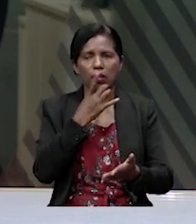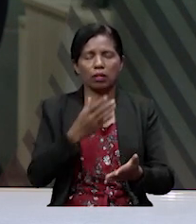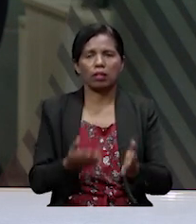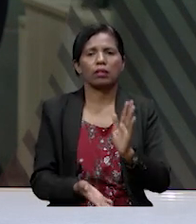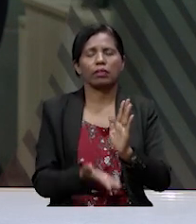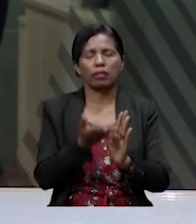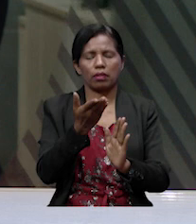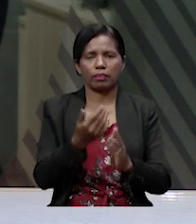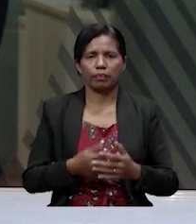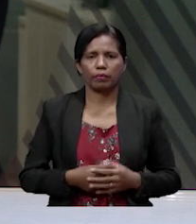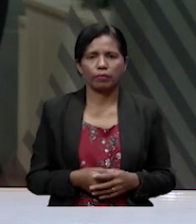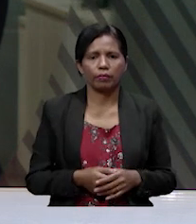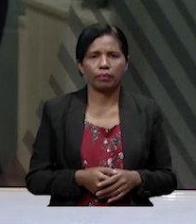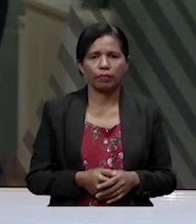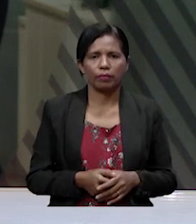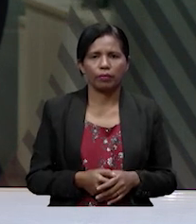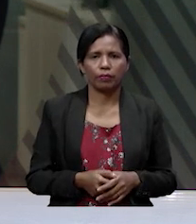folensae.